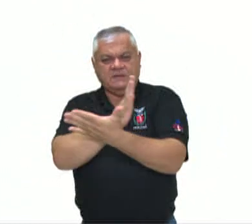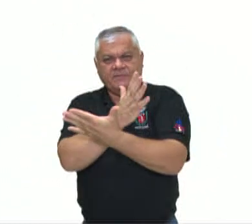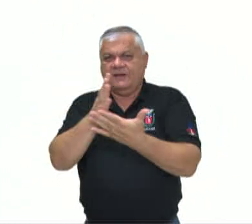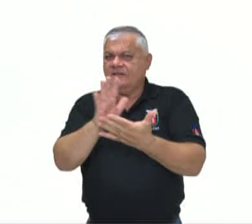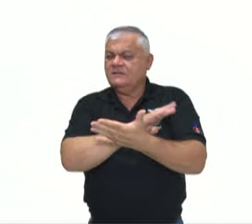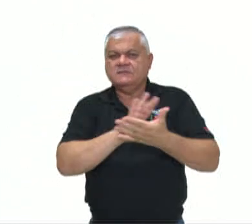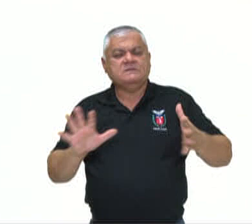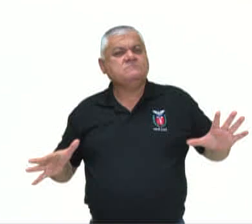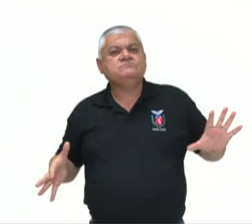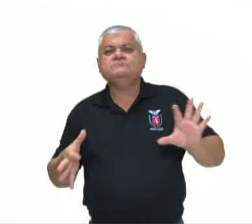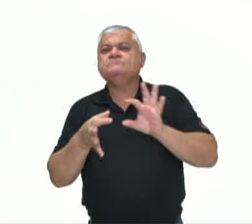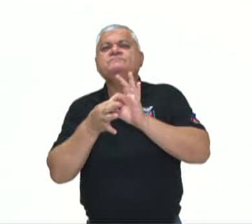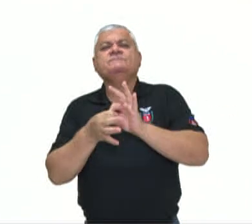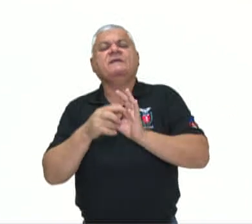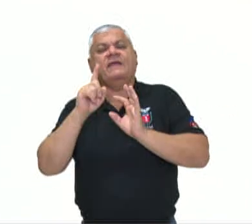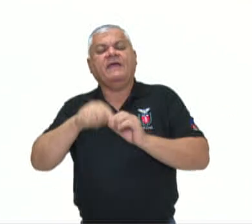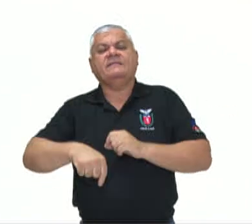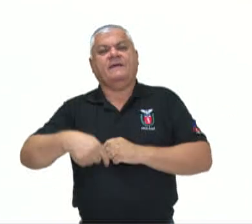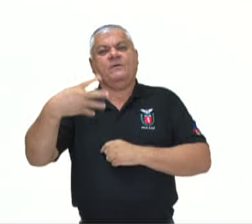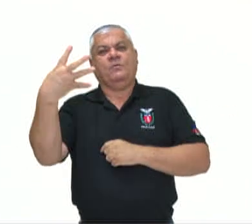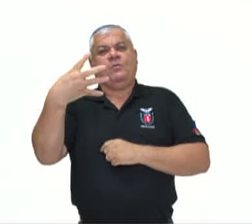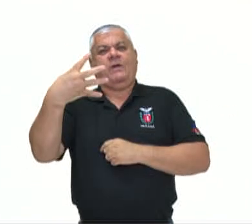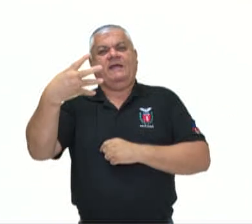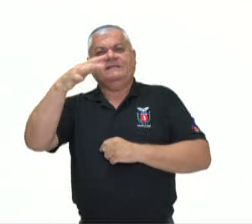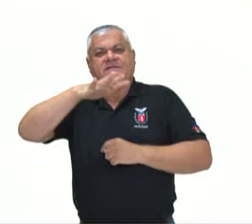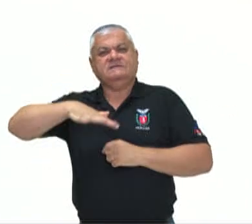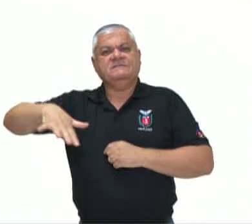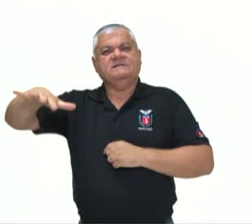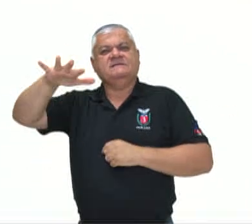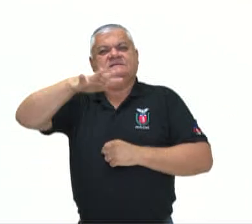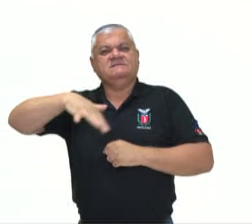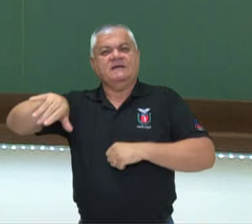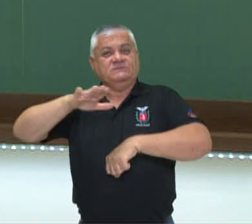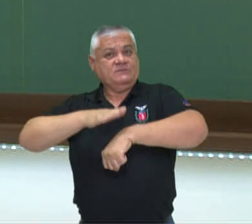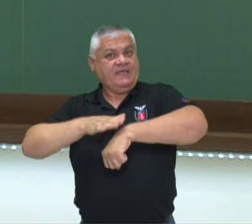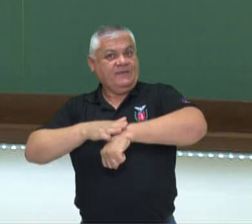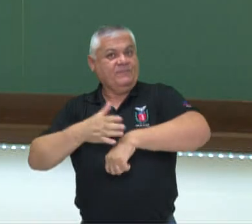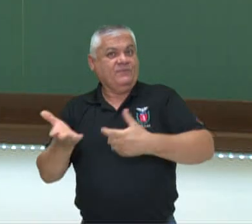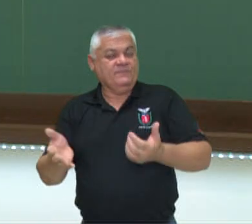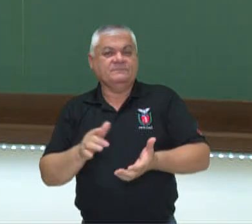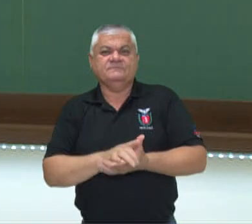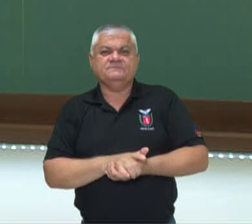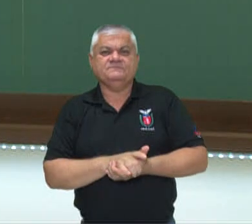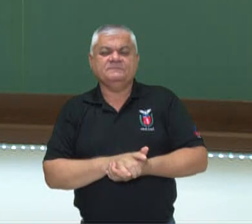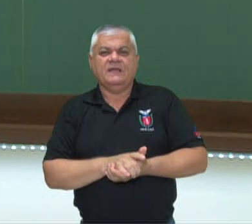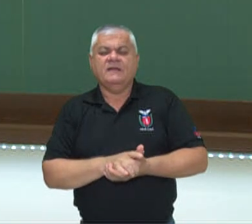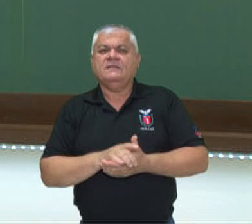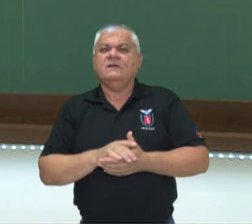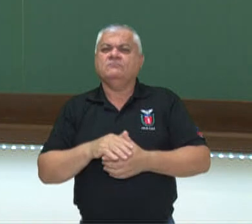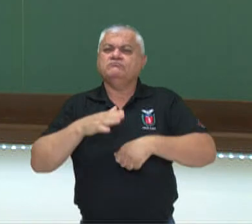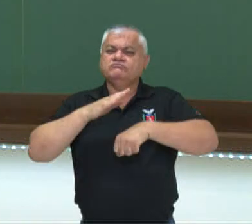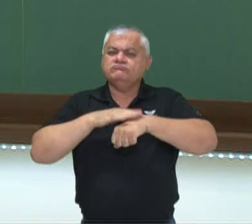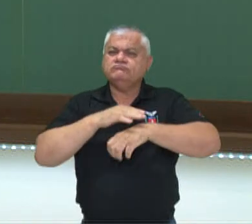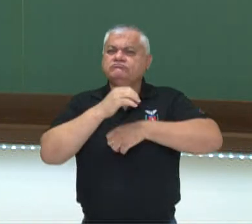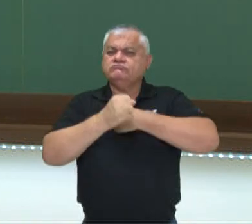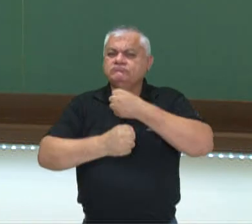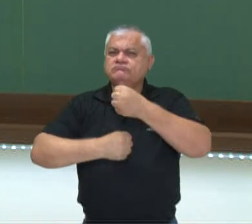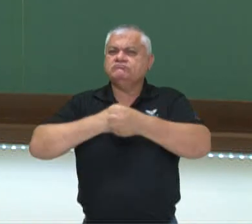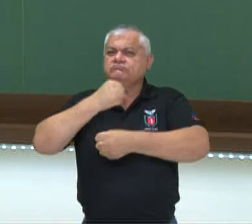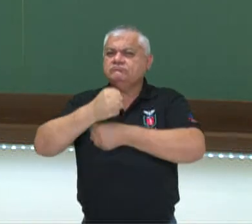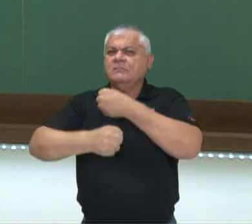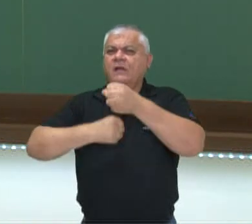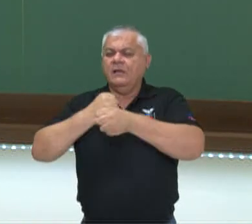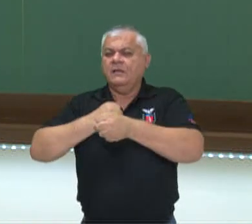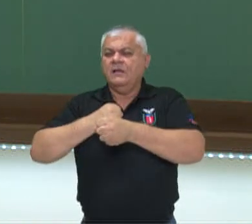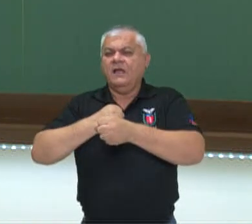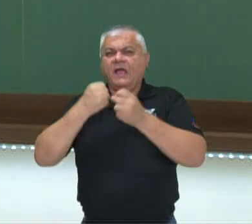pelo conceito de uma quarta dimensão, o conceito espaço-tempo. Então vejam como de tempos em tempos as teorias